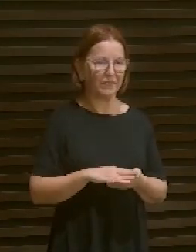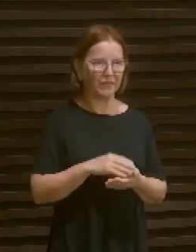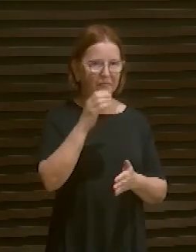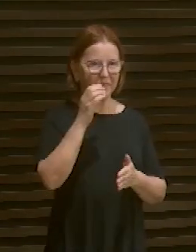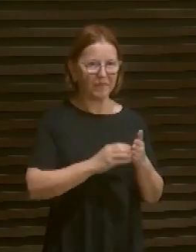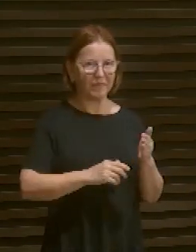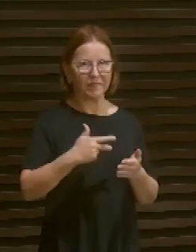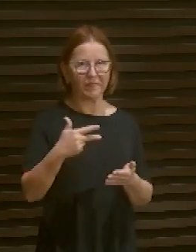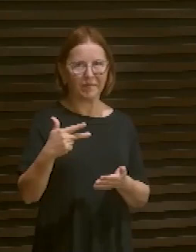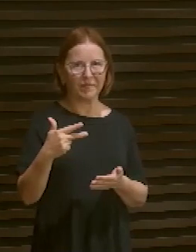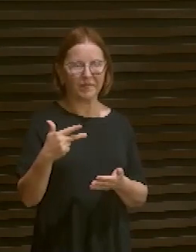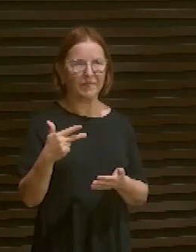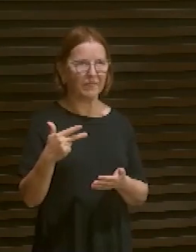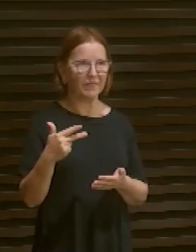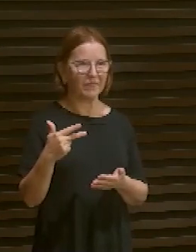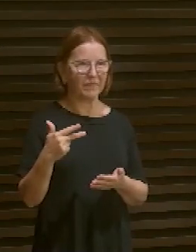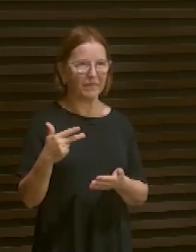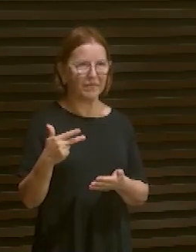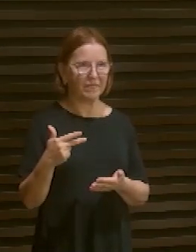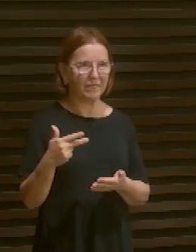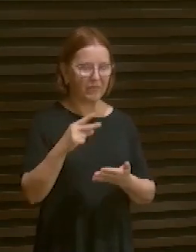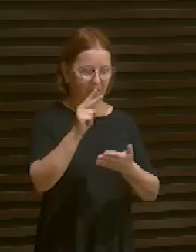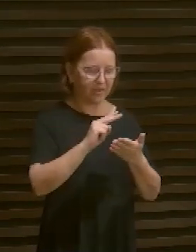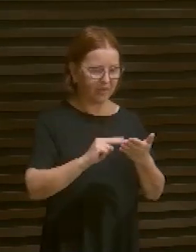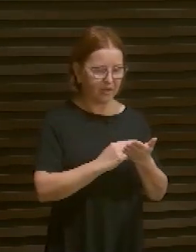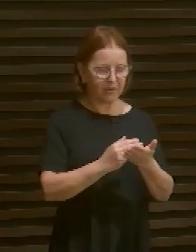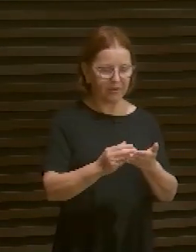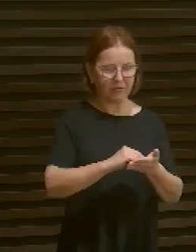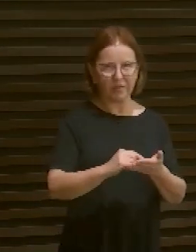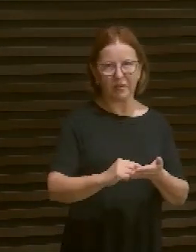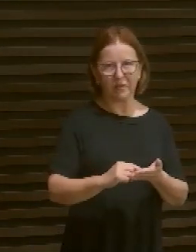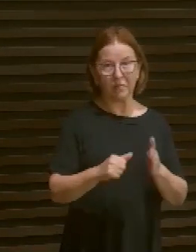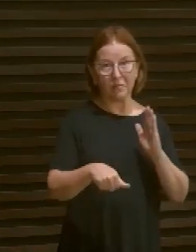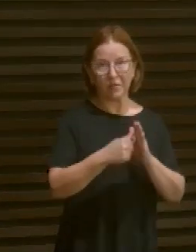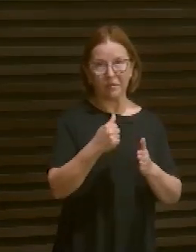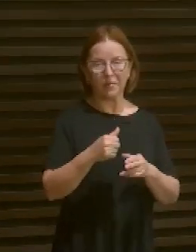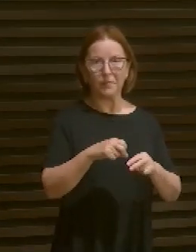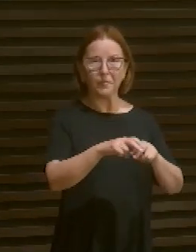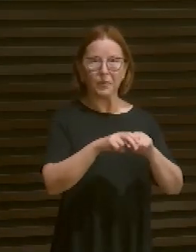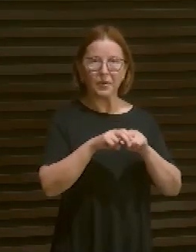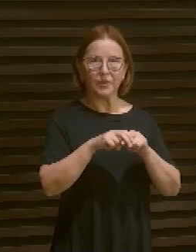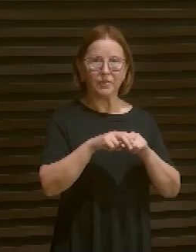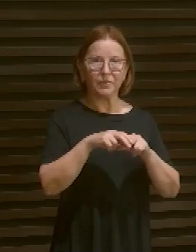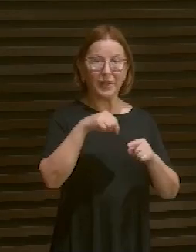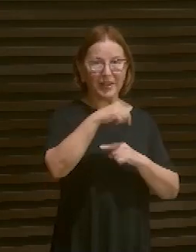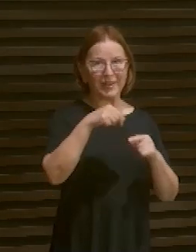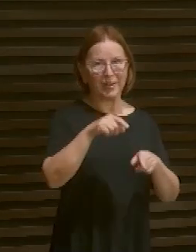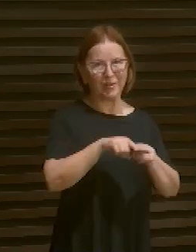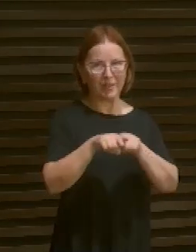capítulo 3, e nós vamos ler a partir do versículo 1. Por isso, santos